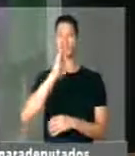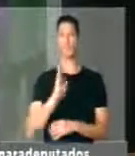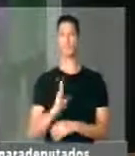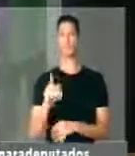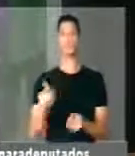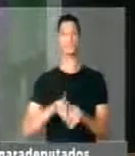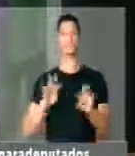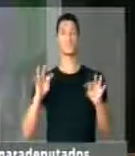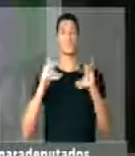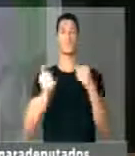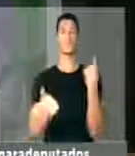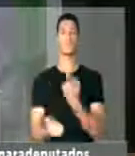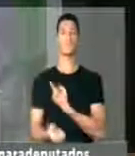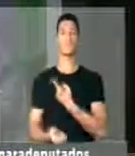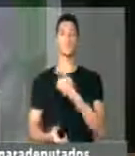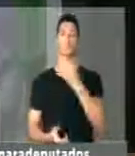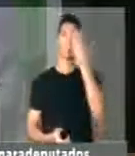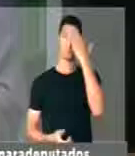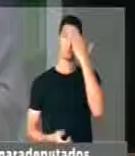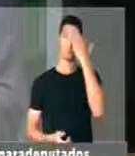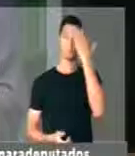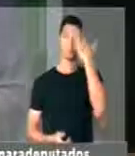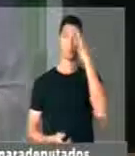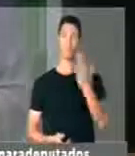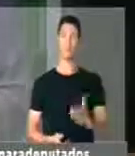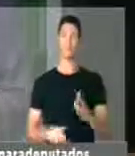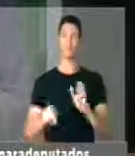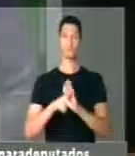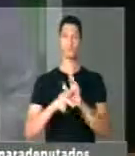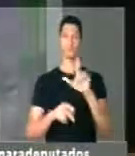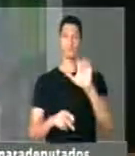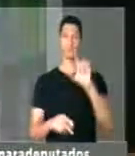Brasileiro e todos nós saibamos honrar o seu legado. Muito obrigada.